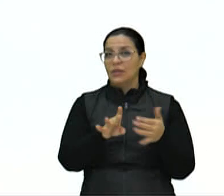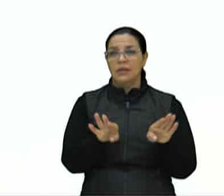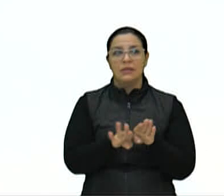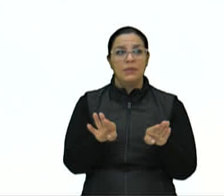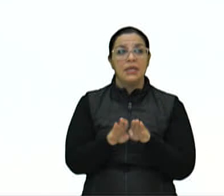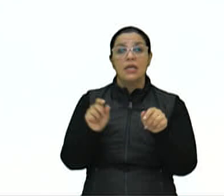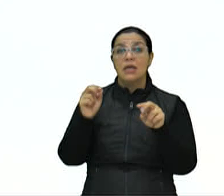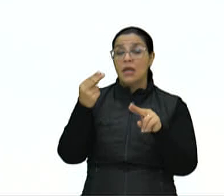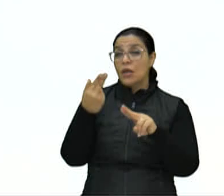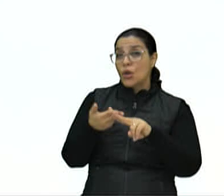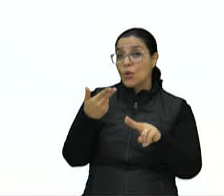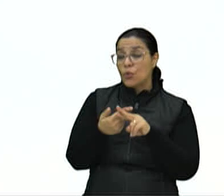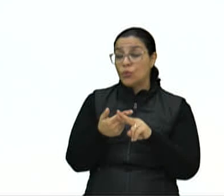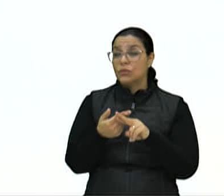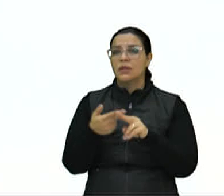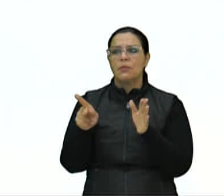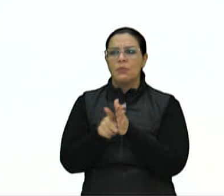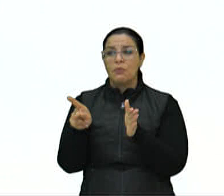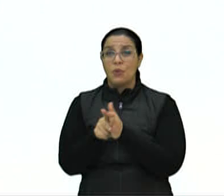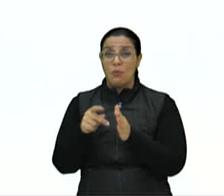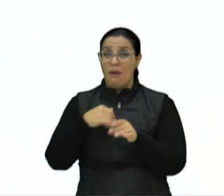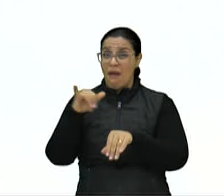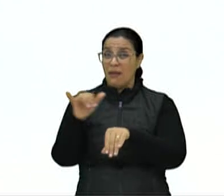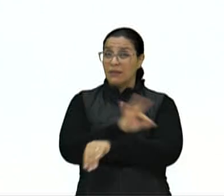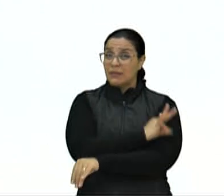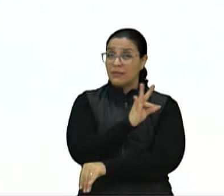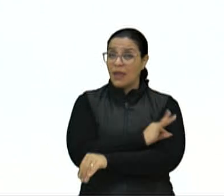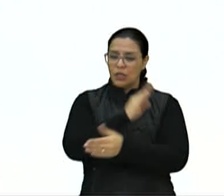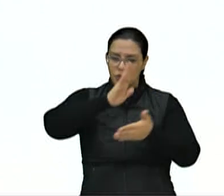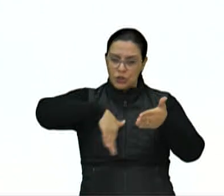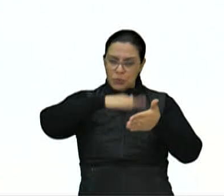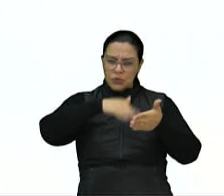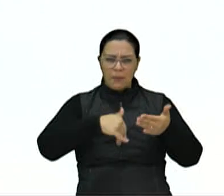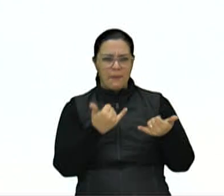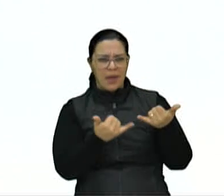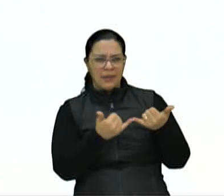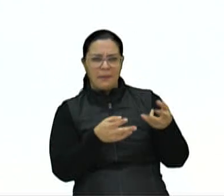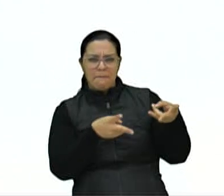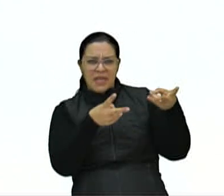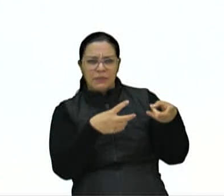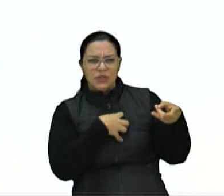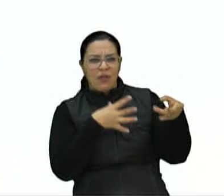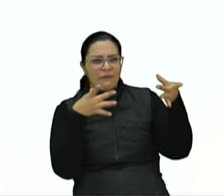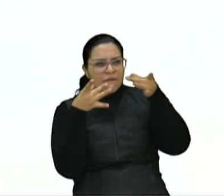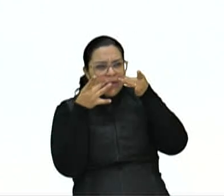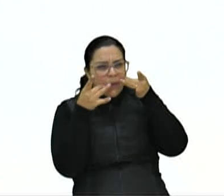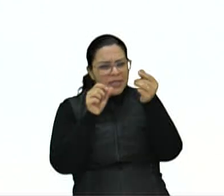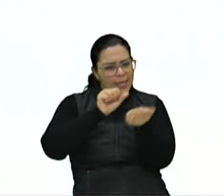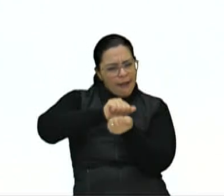a aquarela justamente para tentar expressar o que ele percebe da realidade, mas de um modo